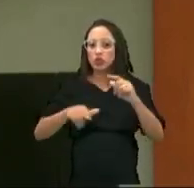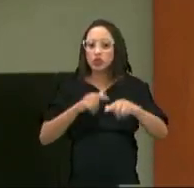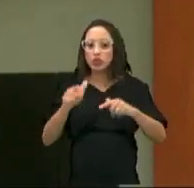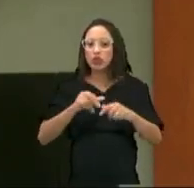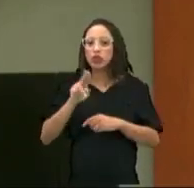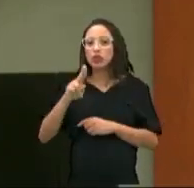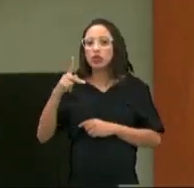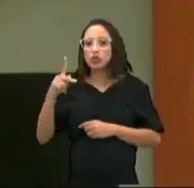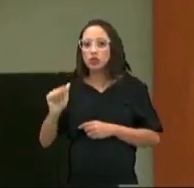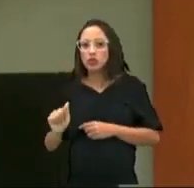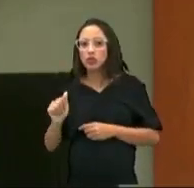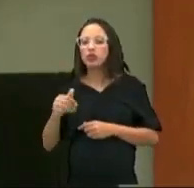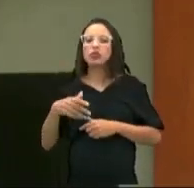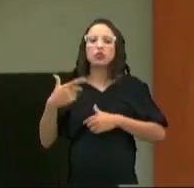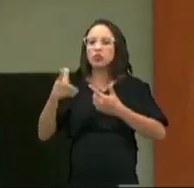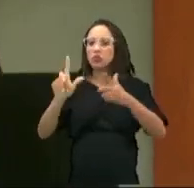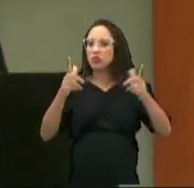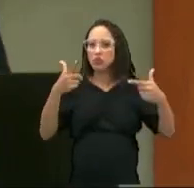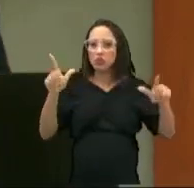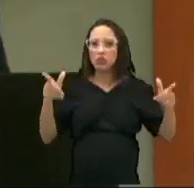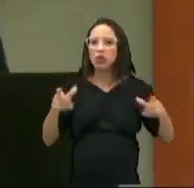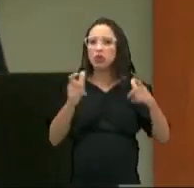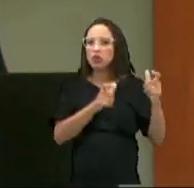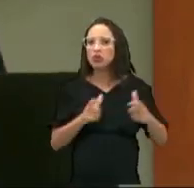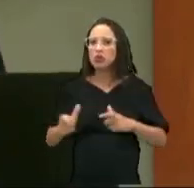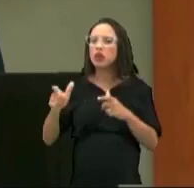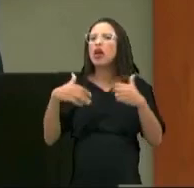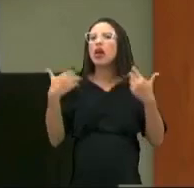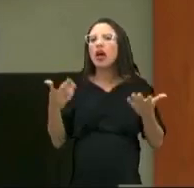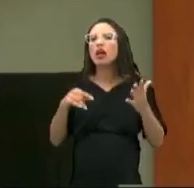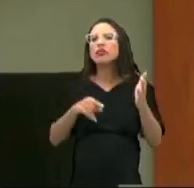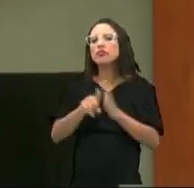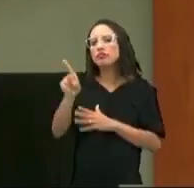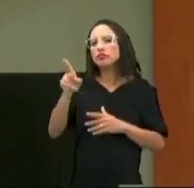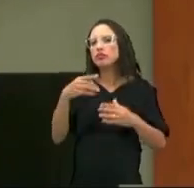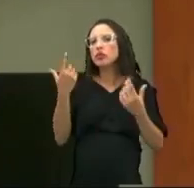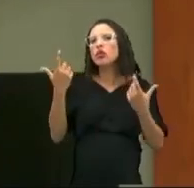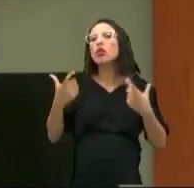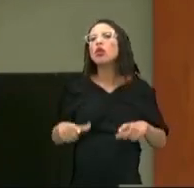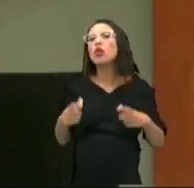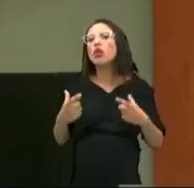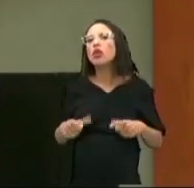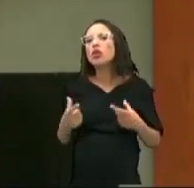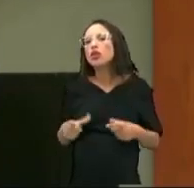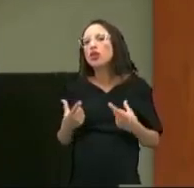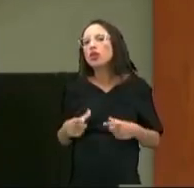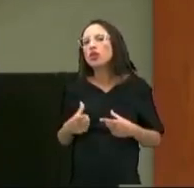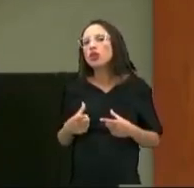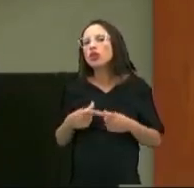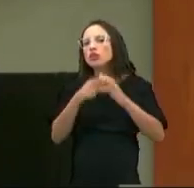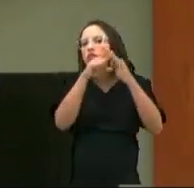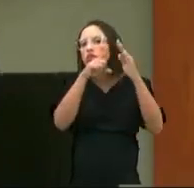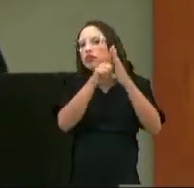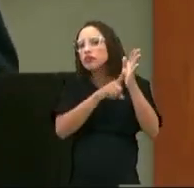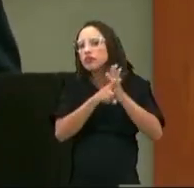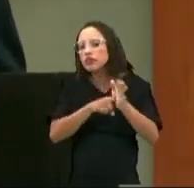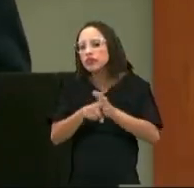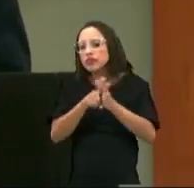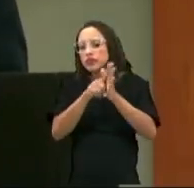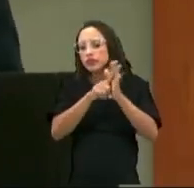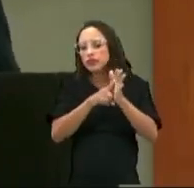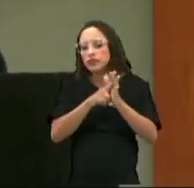onde esses exames serão realizados, sabendo que os laboratórios